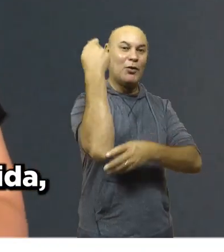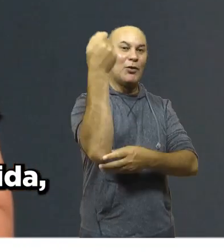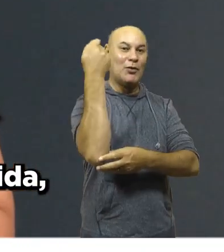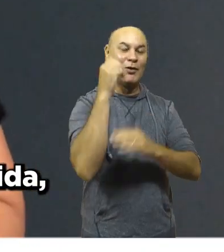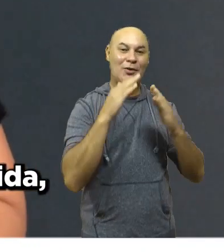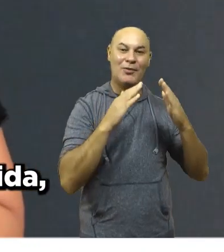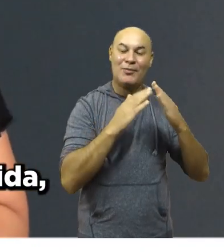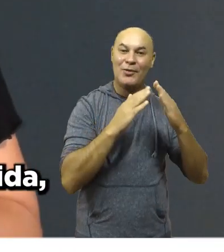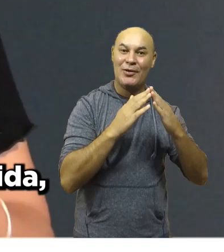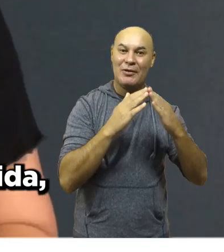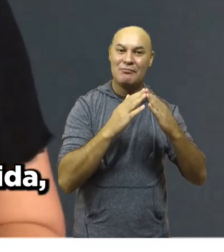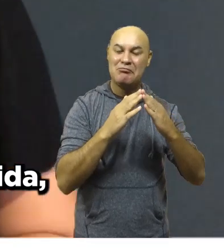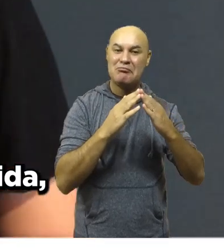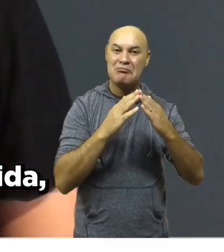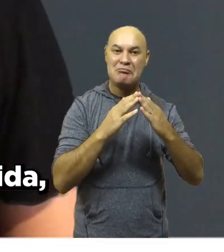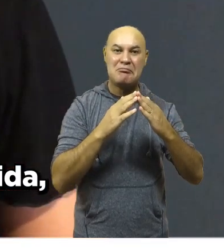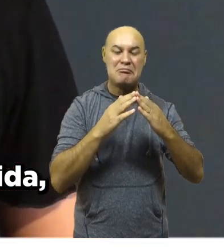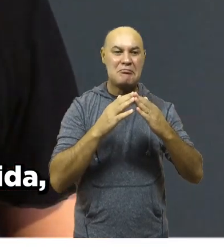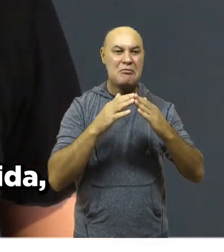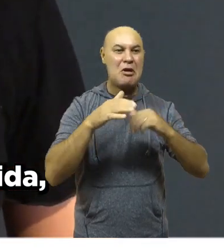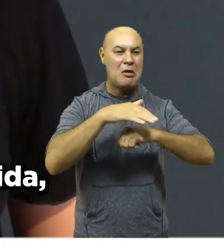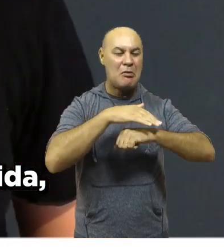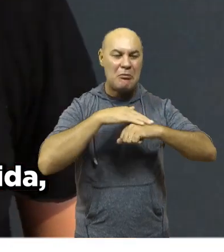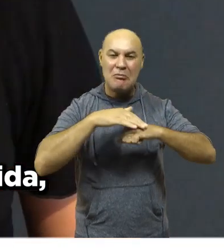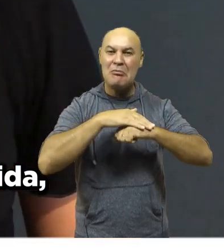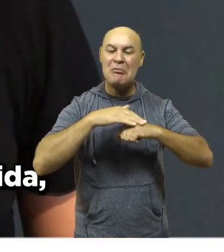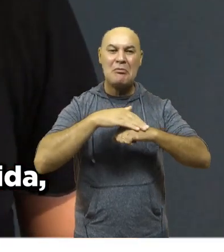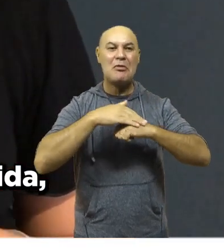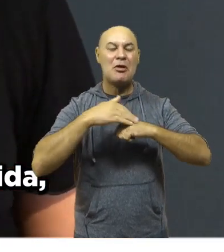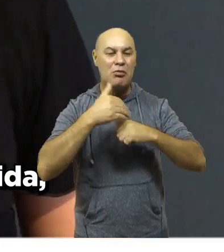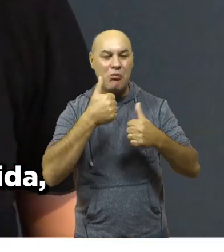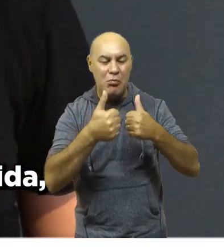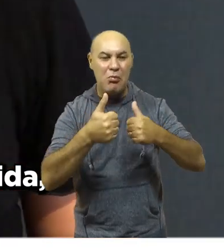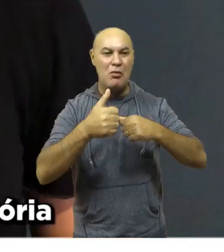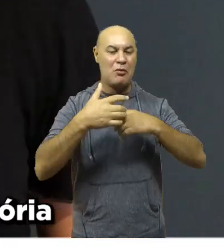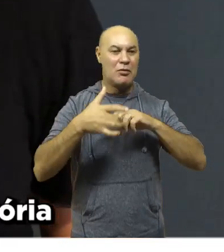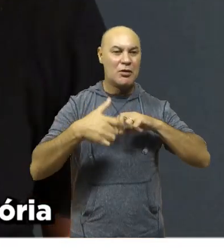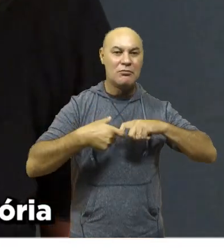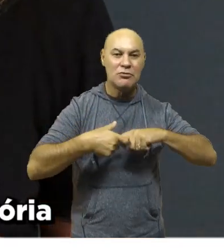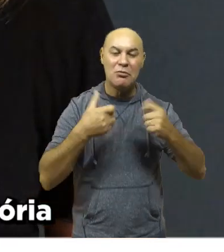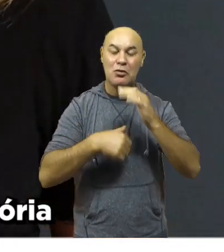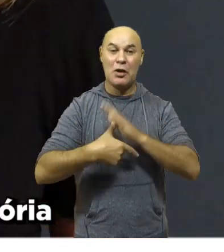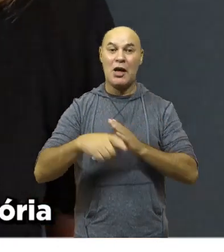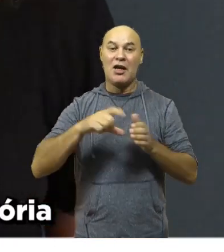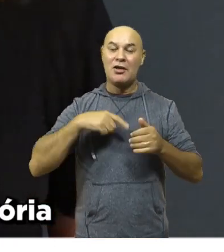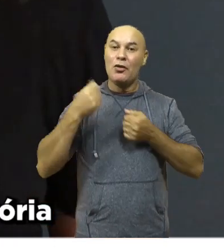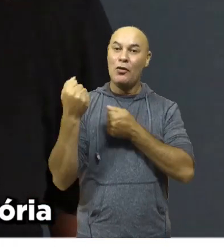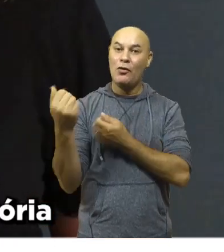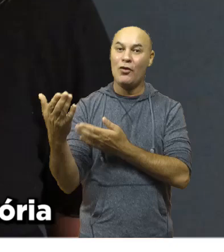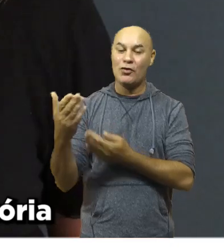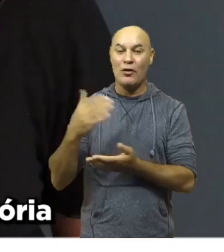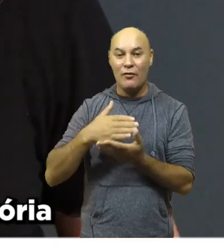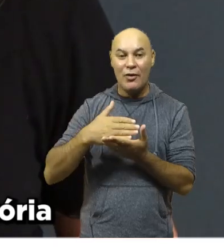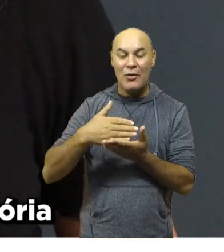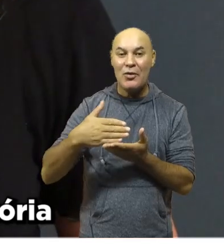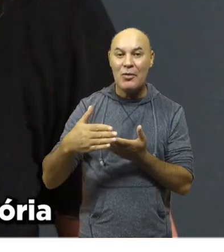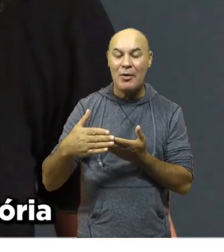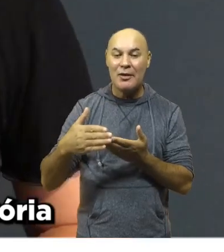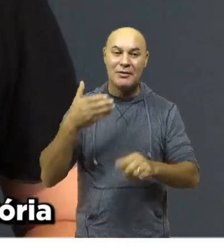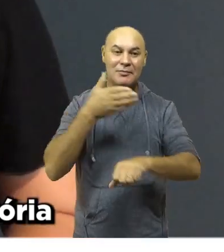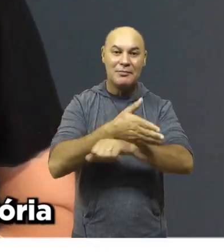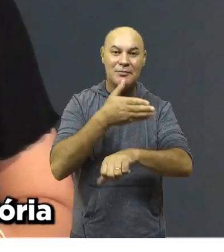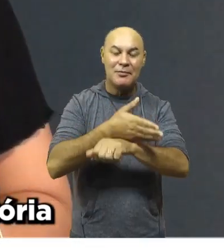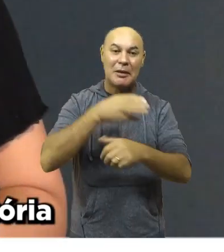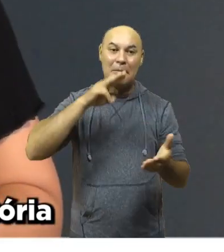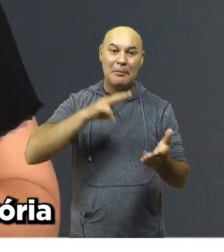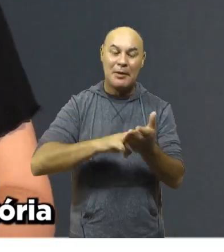fui muito bem acolhida, muito bem recebida. Na época eu era adolescente, então eu iniciei na rede de adolescentes.